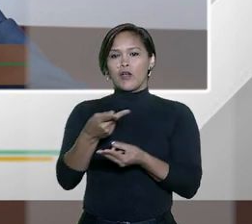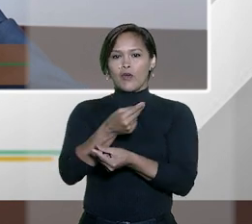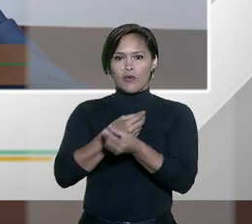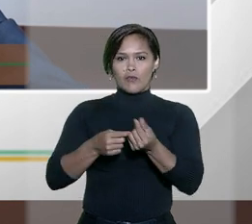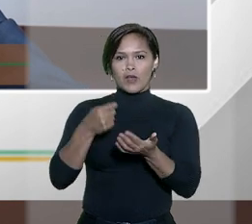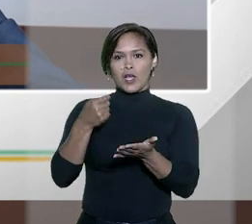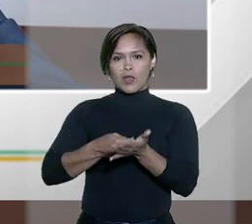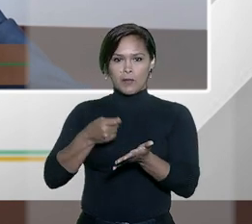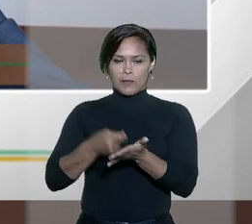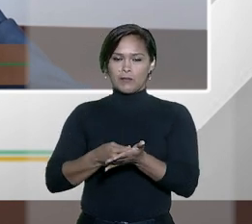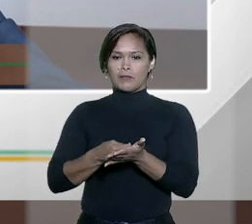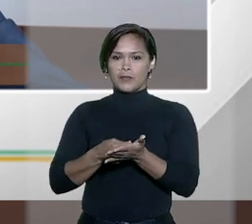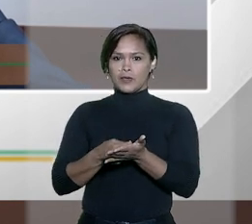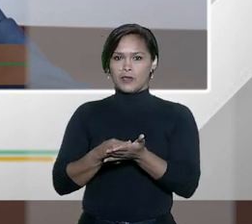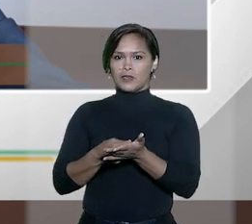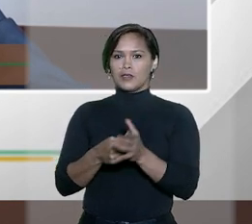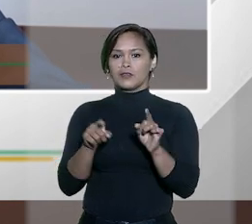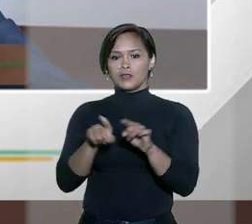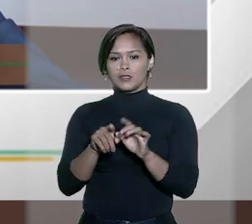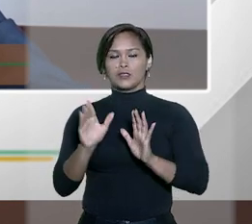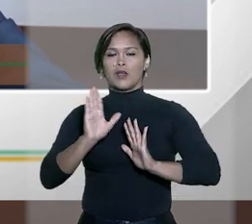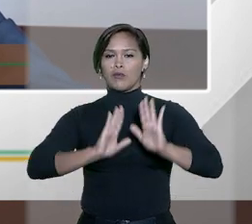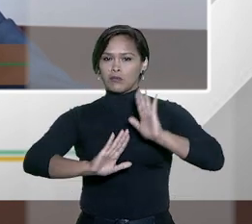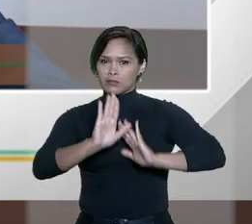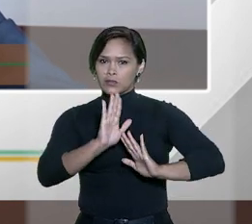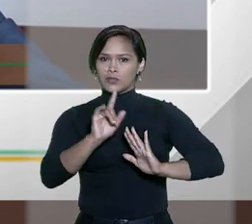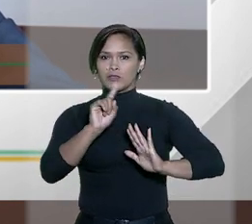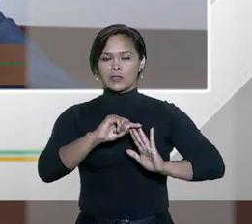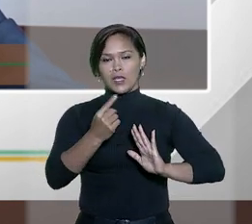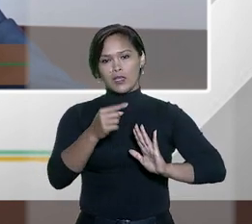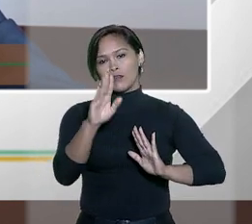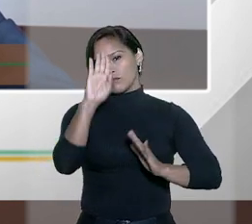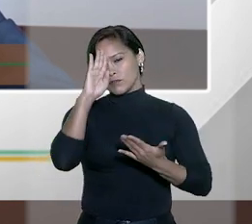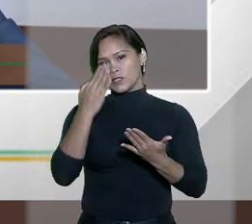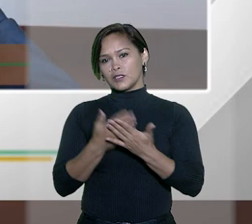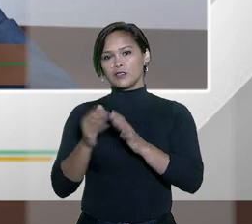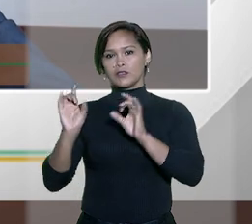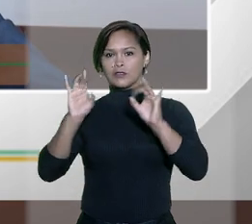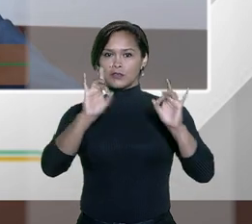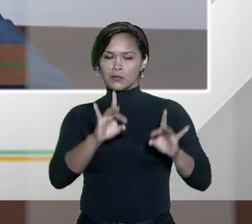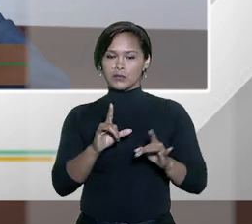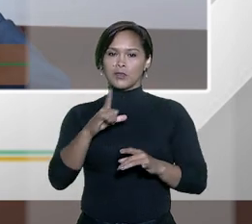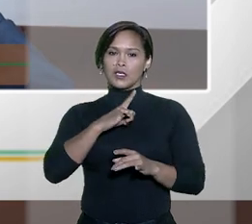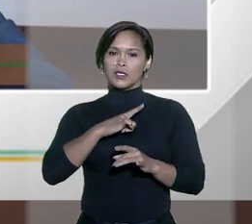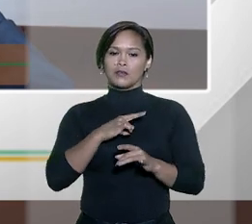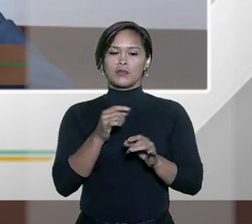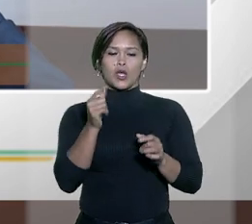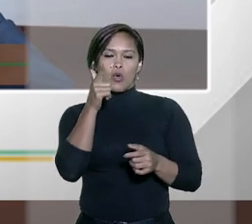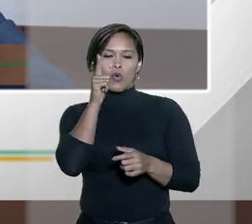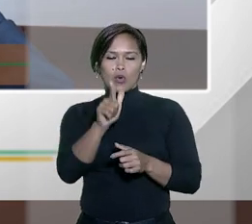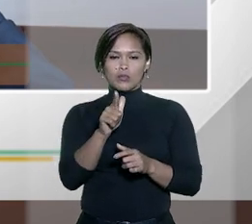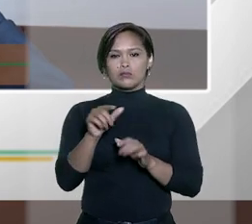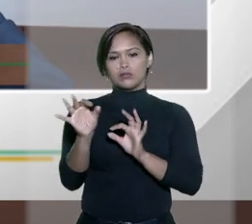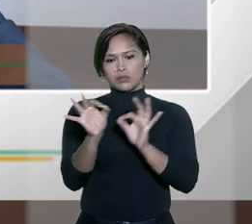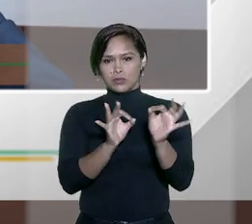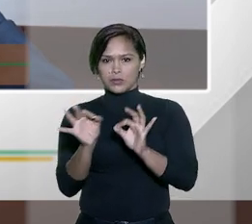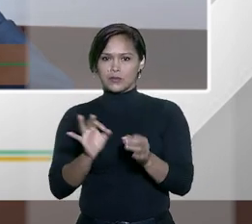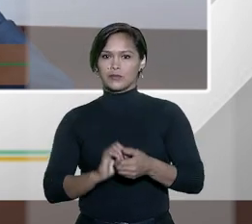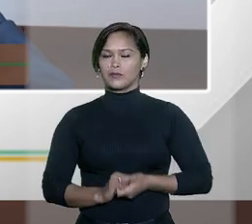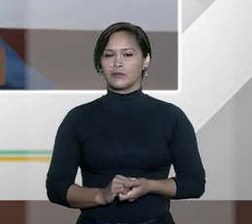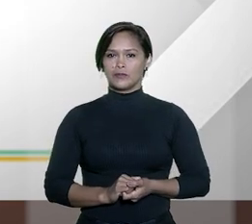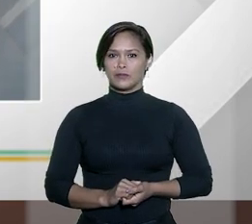honorários sucumbência são preservados. Então, eu creio que são os principais aspectos para a gente colocar